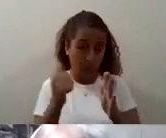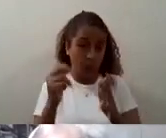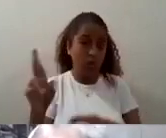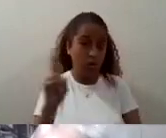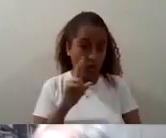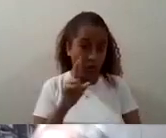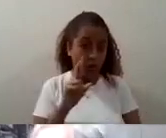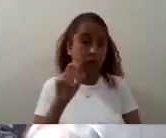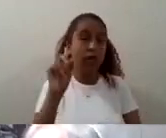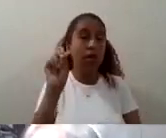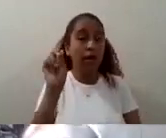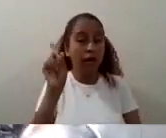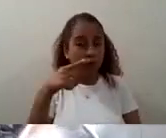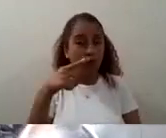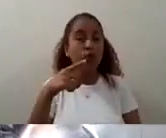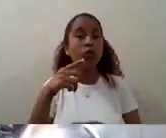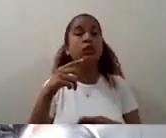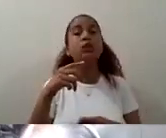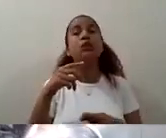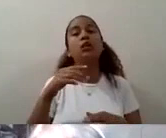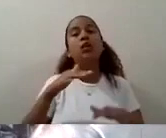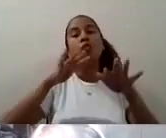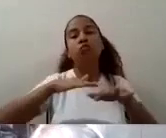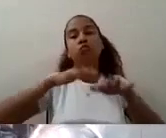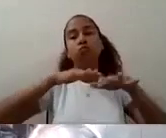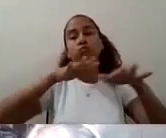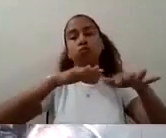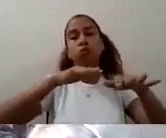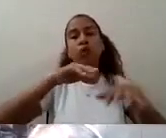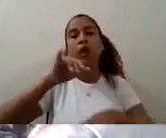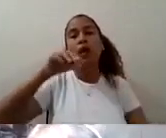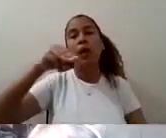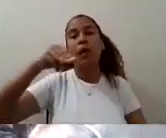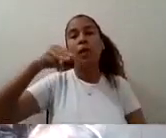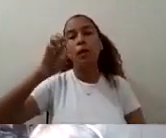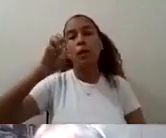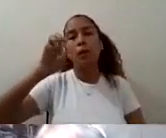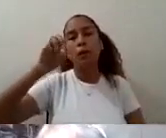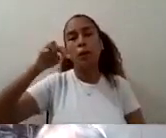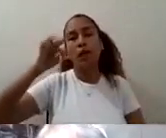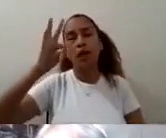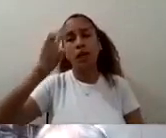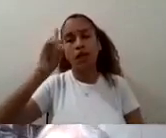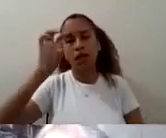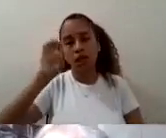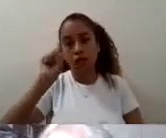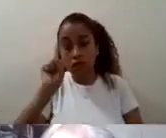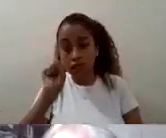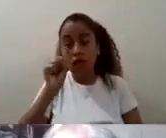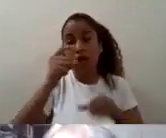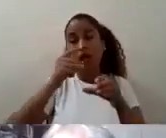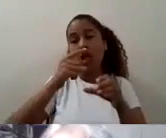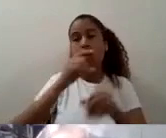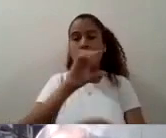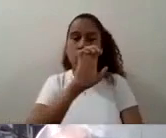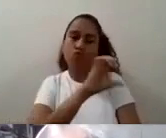as Jornadas Ecumênicas de Mendes, que aconteceram ao longo das 3 primeiras